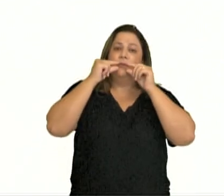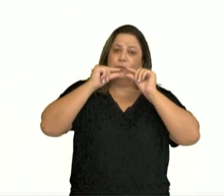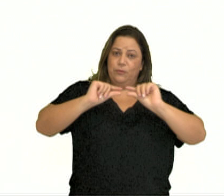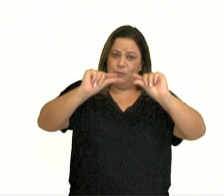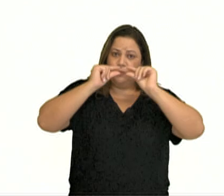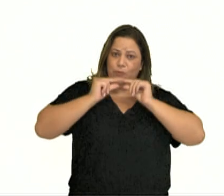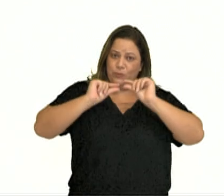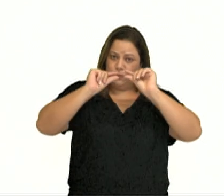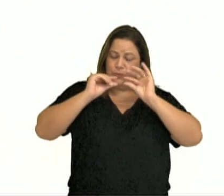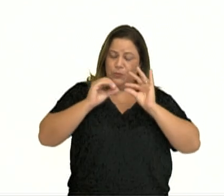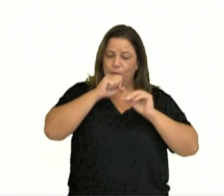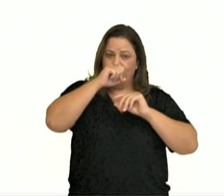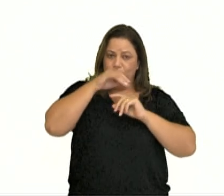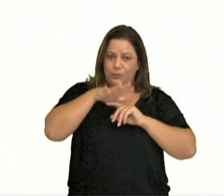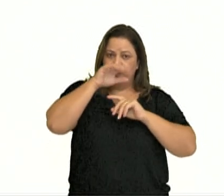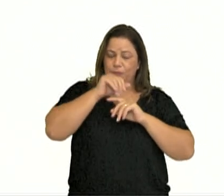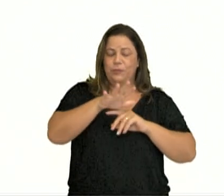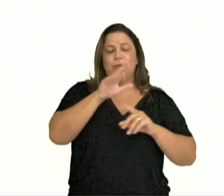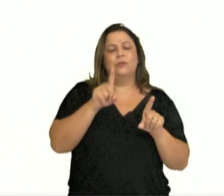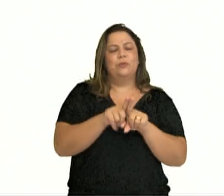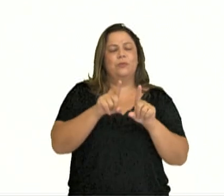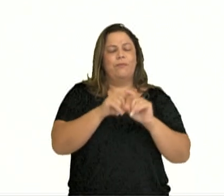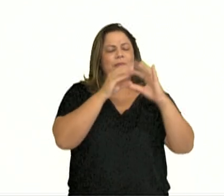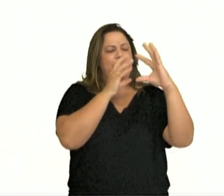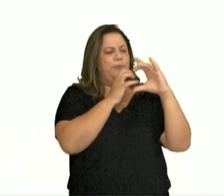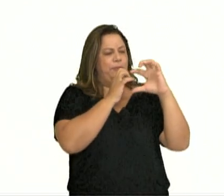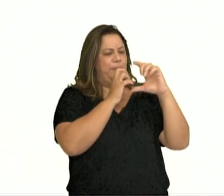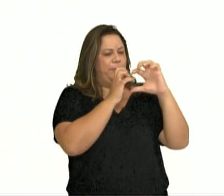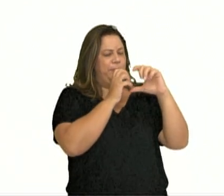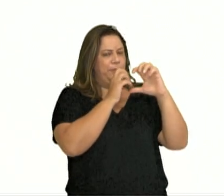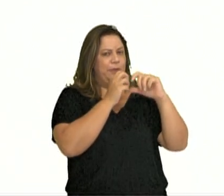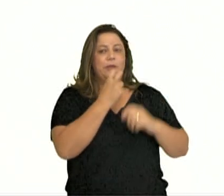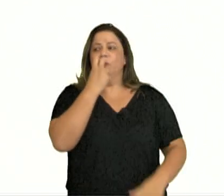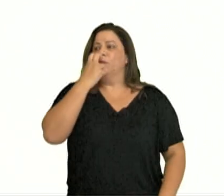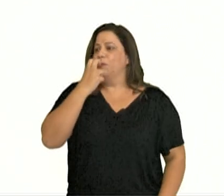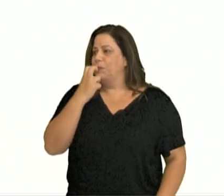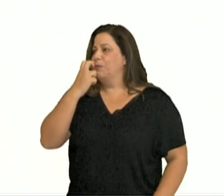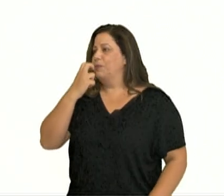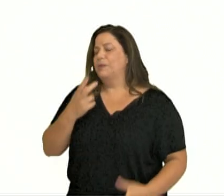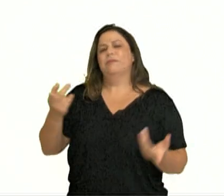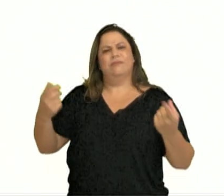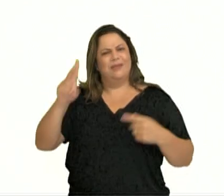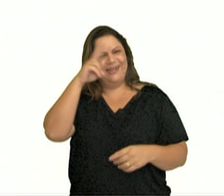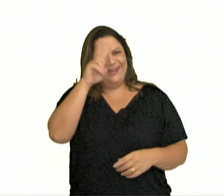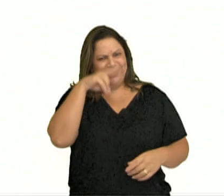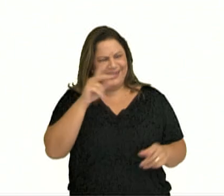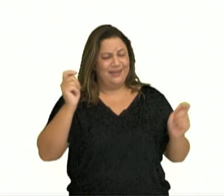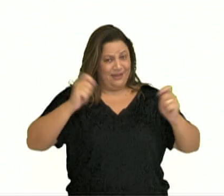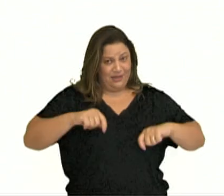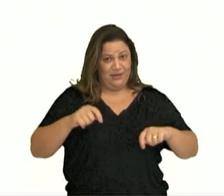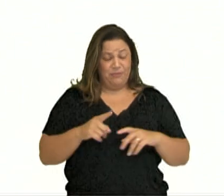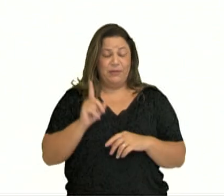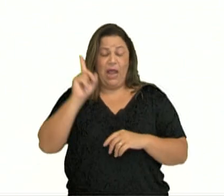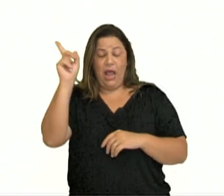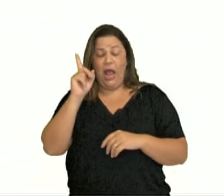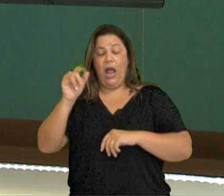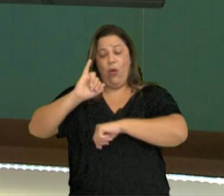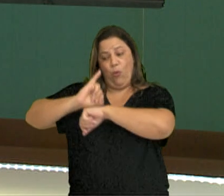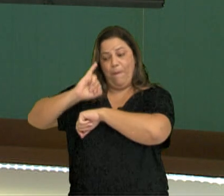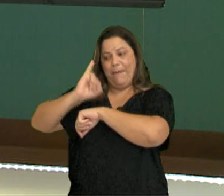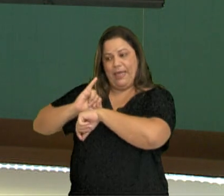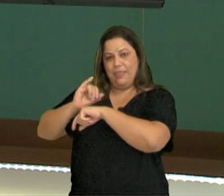são feitos de madeira, como flautas e apitos. Lembra ali? O saxofone é um instrumento de sopro, mas é de